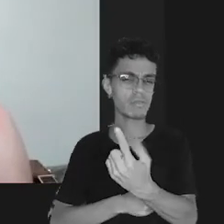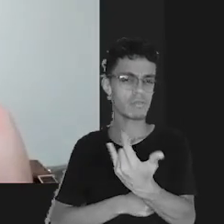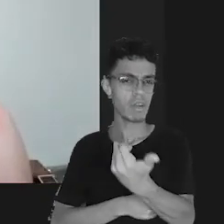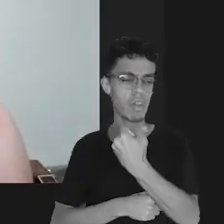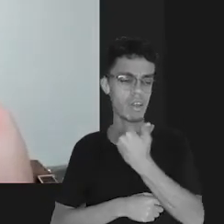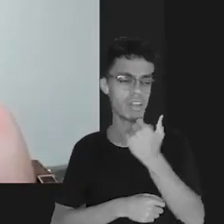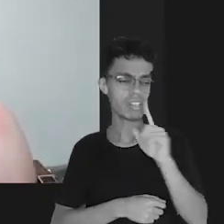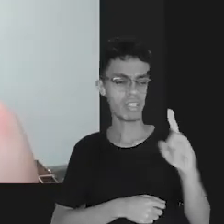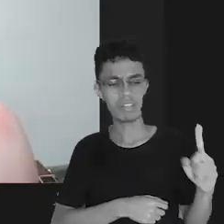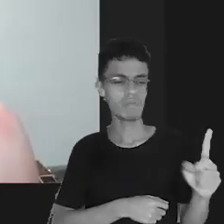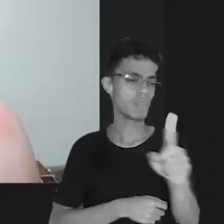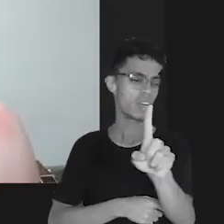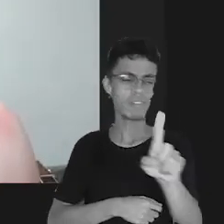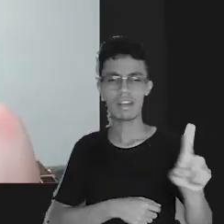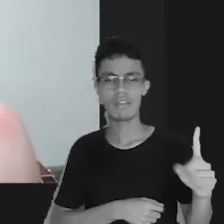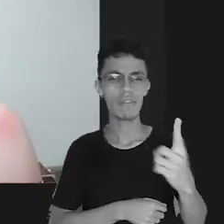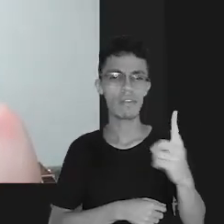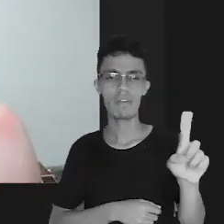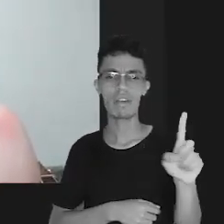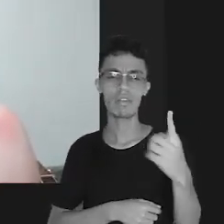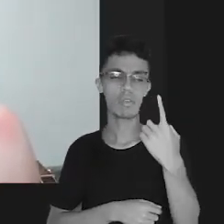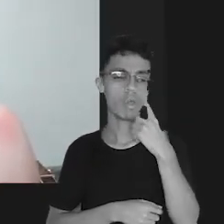ao outro sem ser visto.